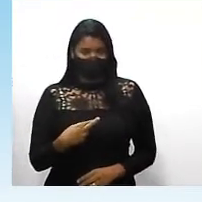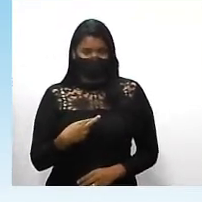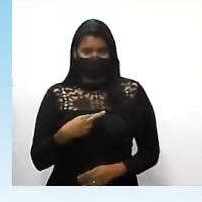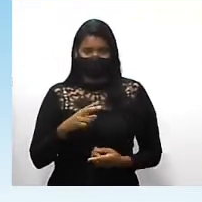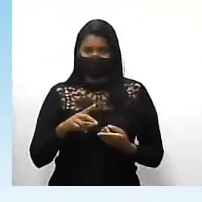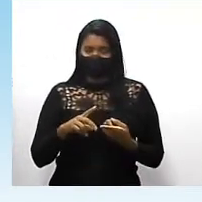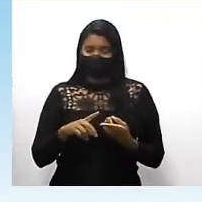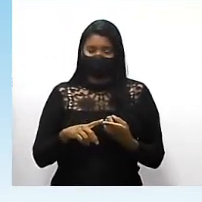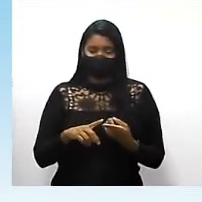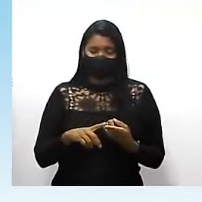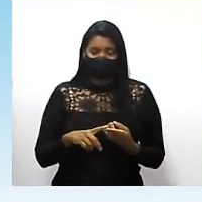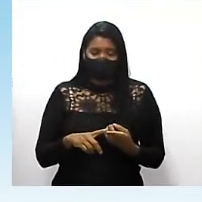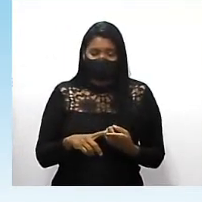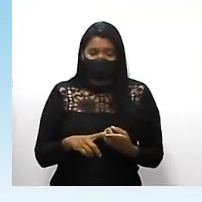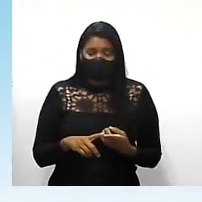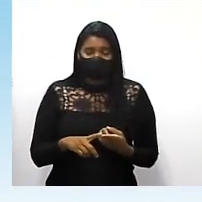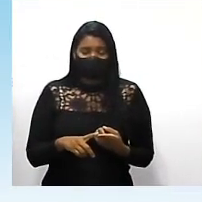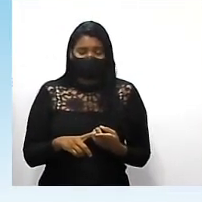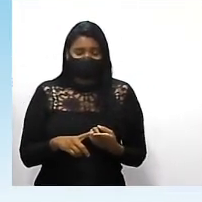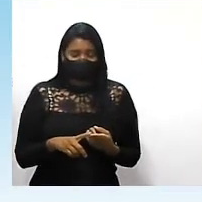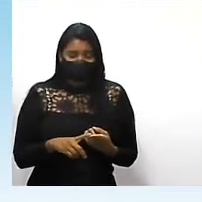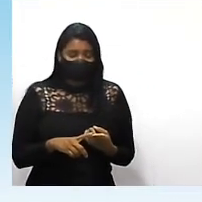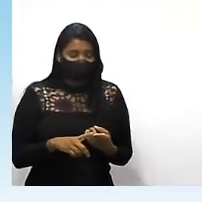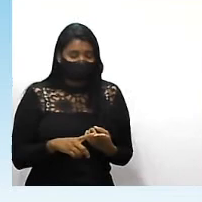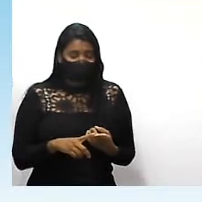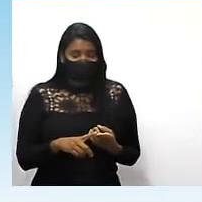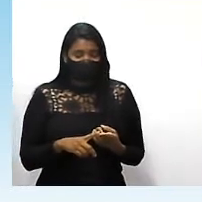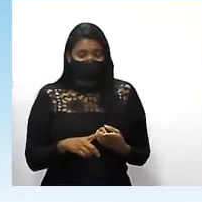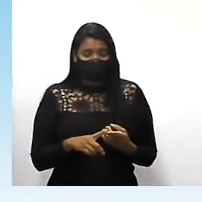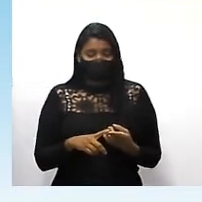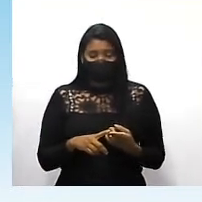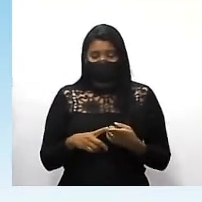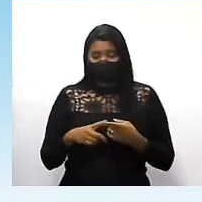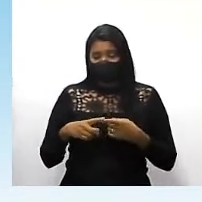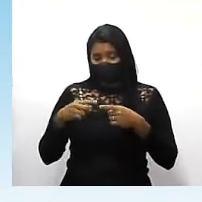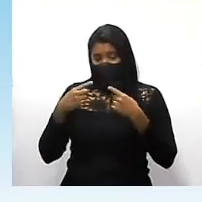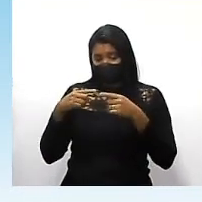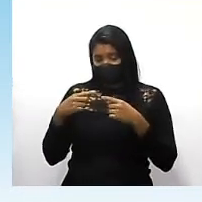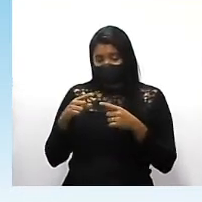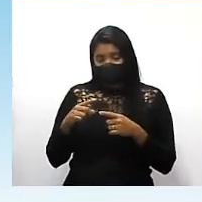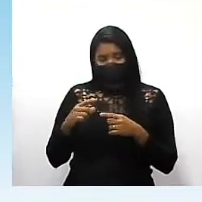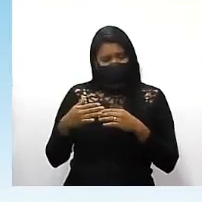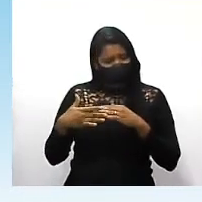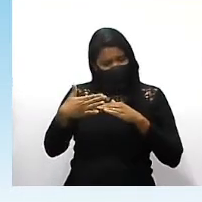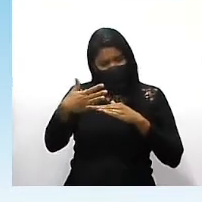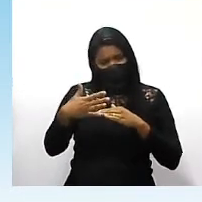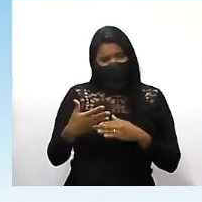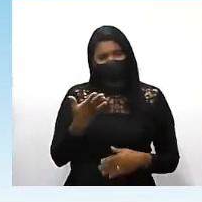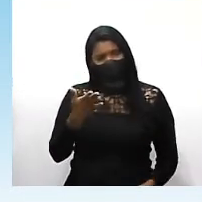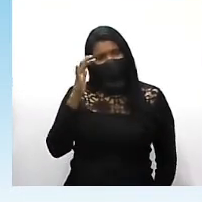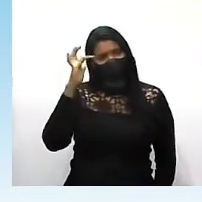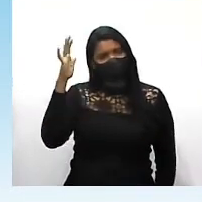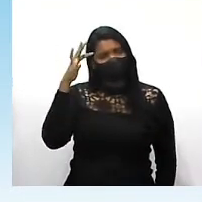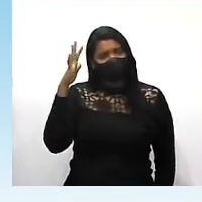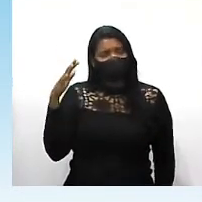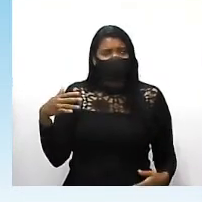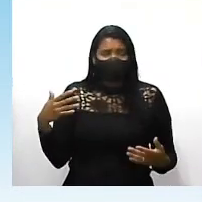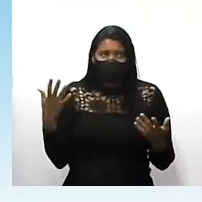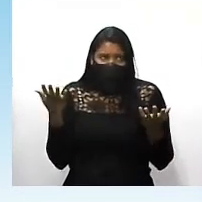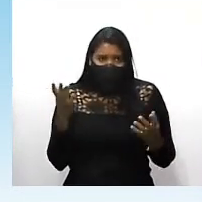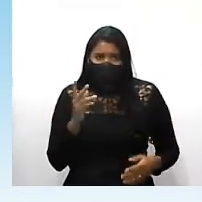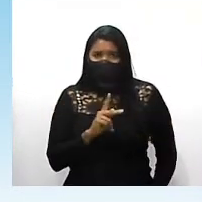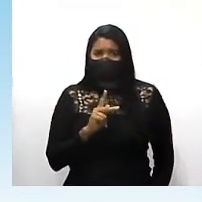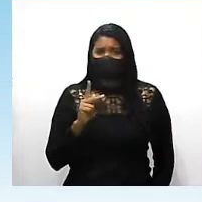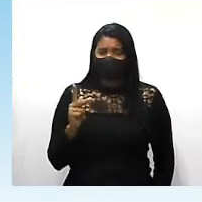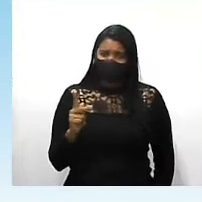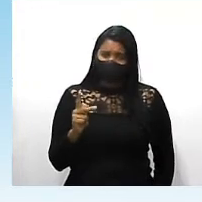definição voltada para a questão jurídica e assim por diante. Você pode imaginar, mas professor, aí aqui